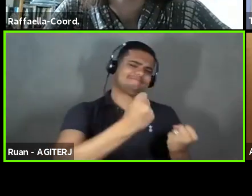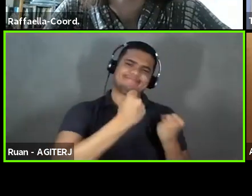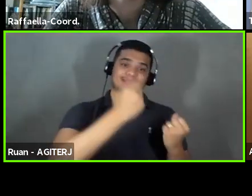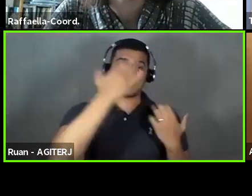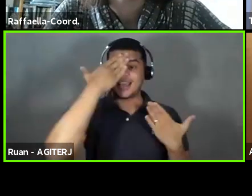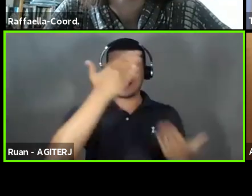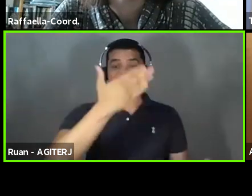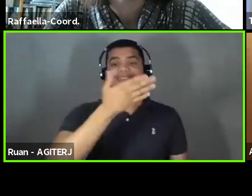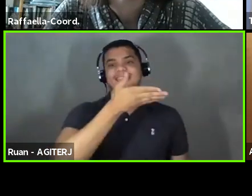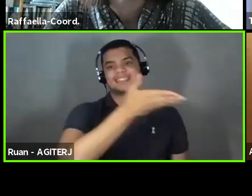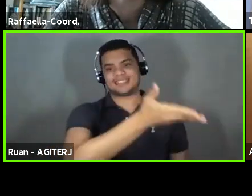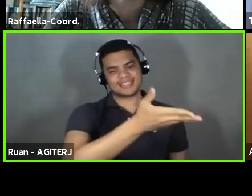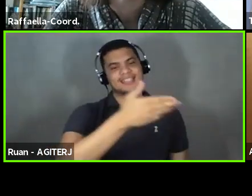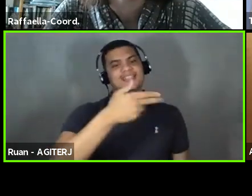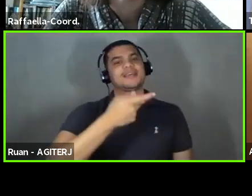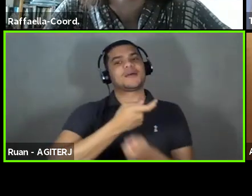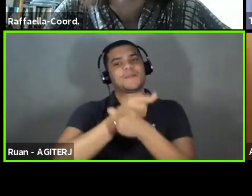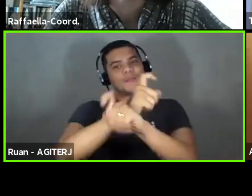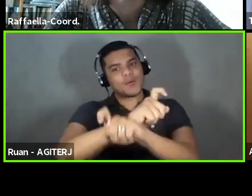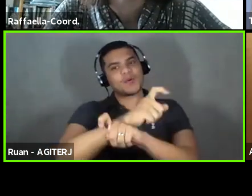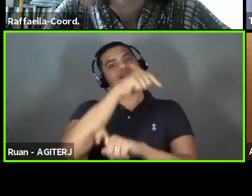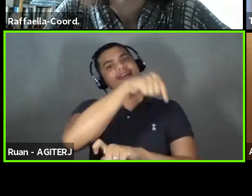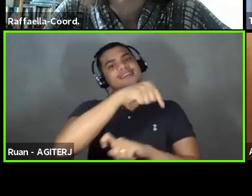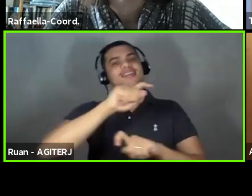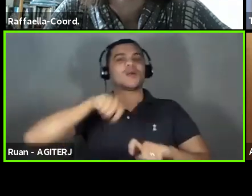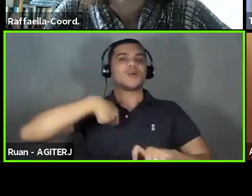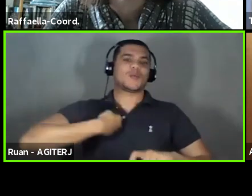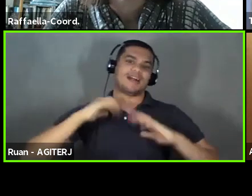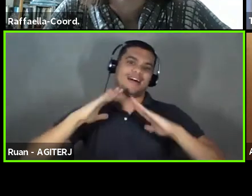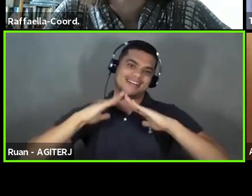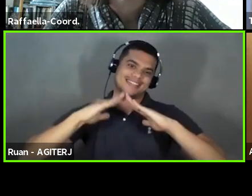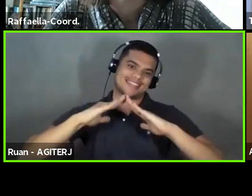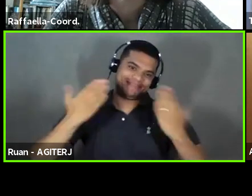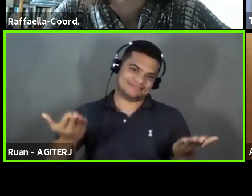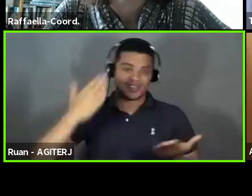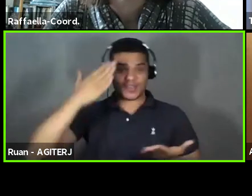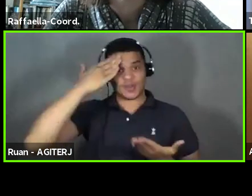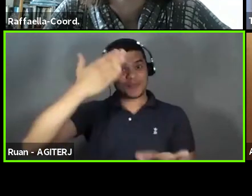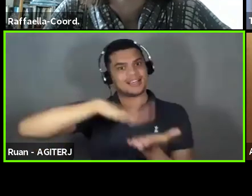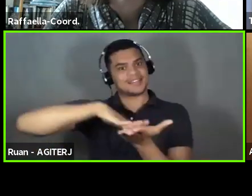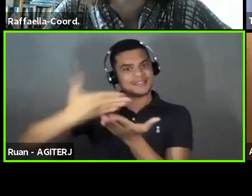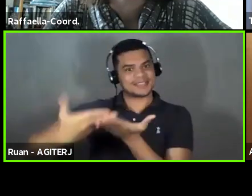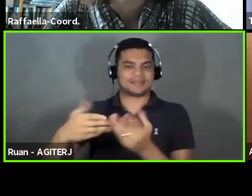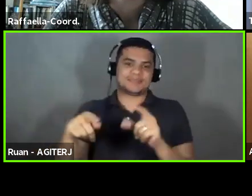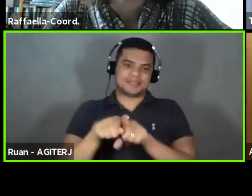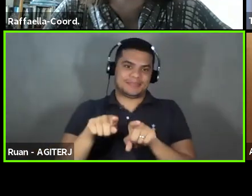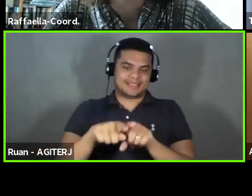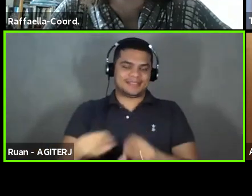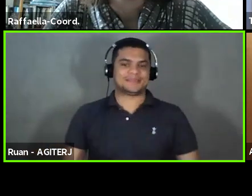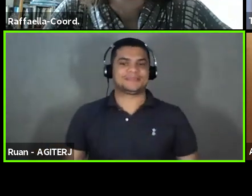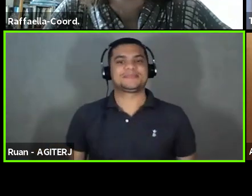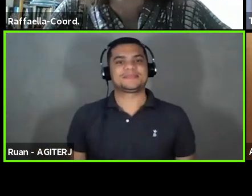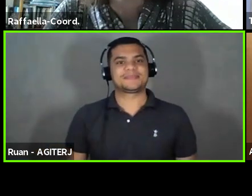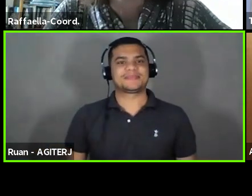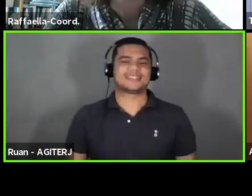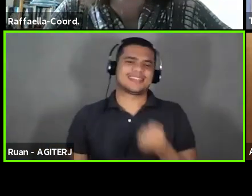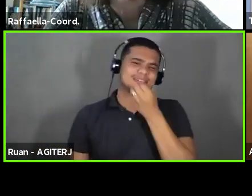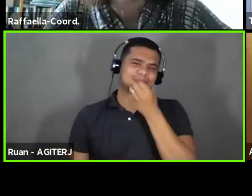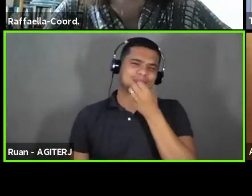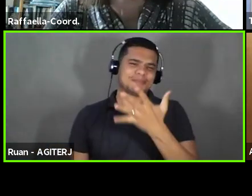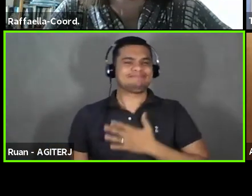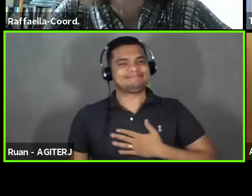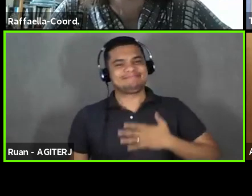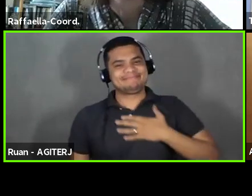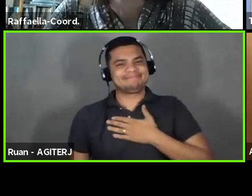tenho a agradecer a vocês, a PUC é a nossa casa. Obrigada aos intérpretes também. É muito bom, né, essa sensação